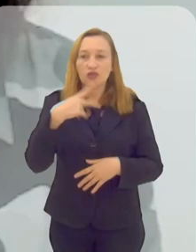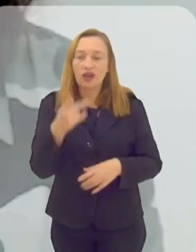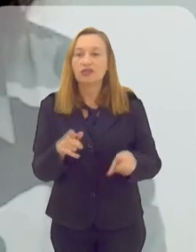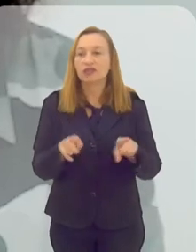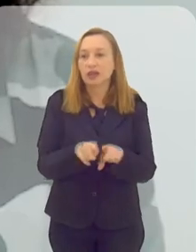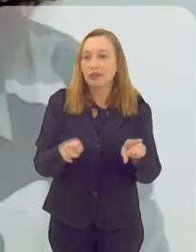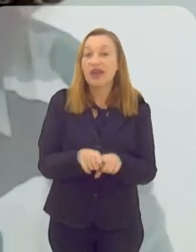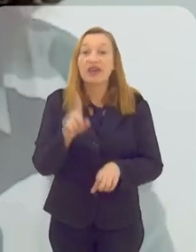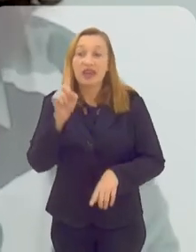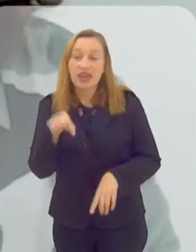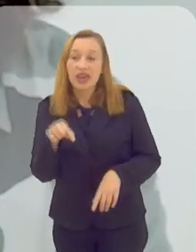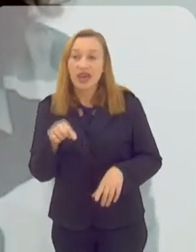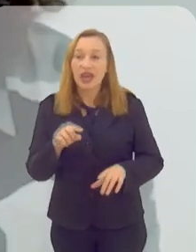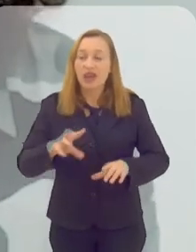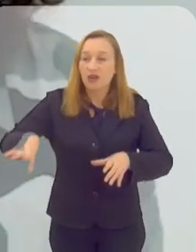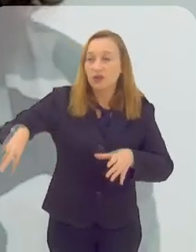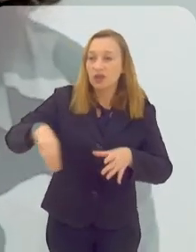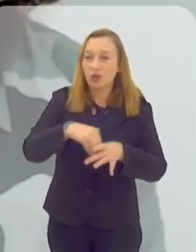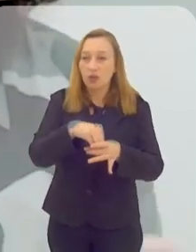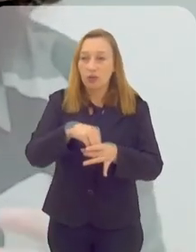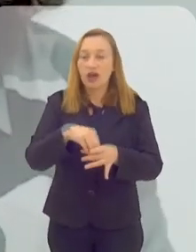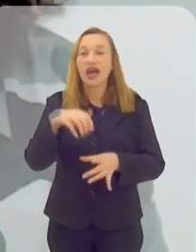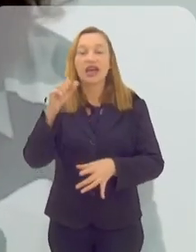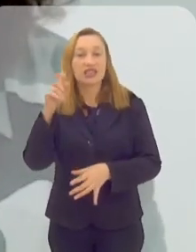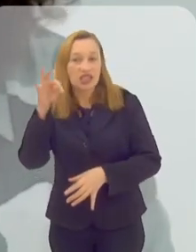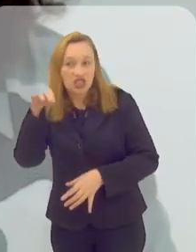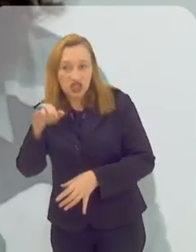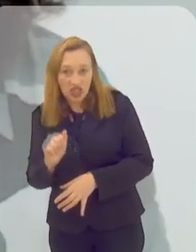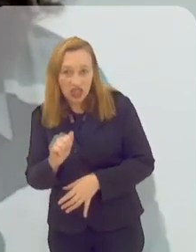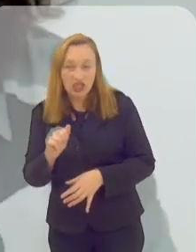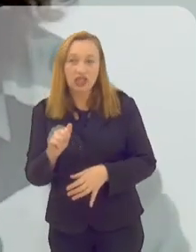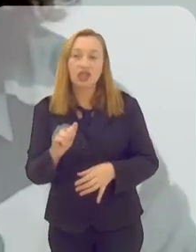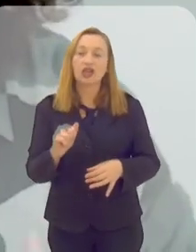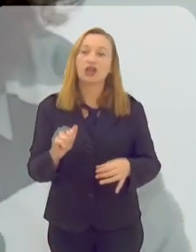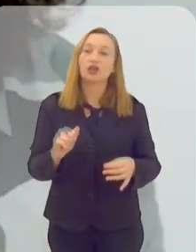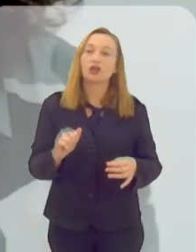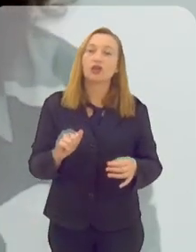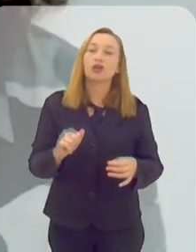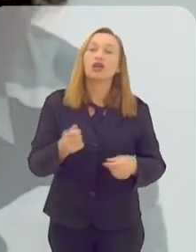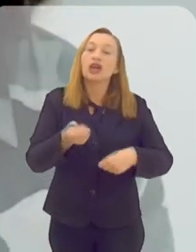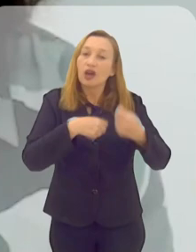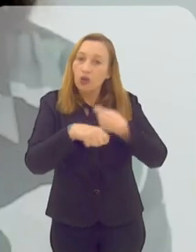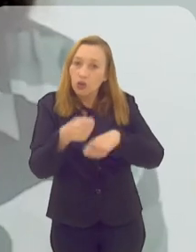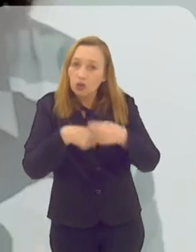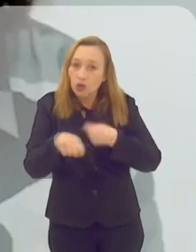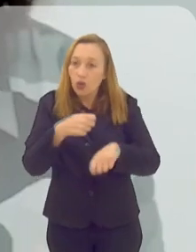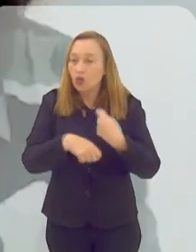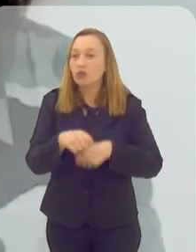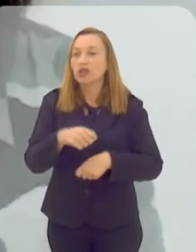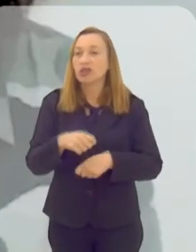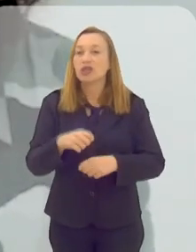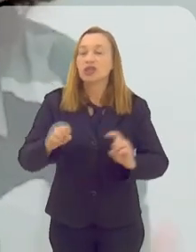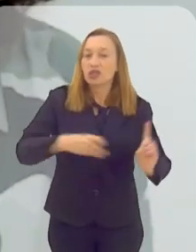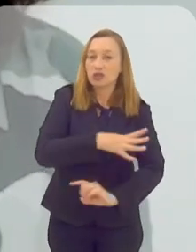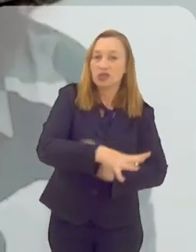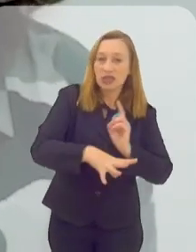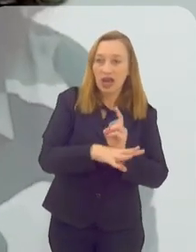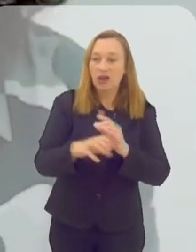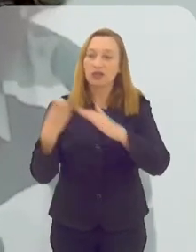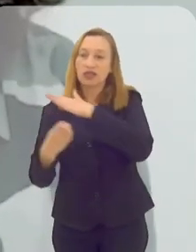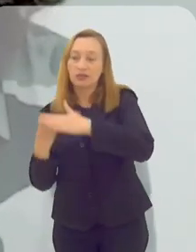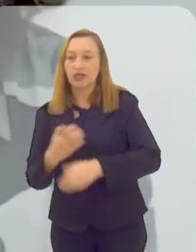ESG, como as pessoas chamam também, que é justamente a forma de incorporar essa agenda ambiental, que tem a ver com também